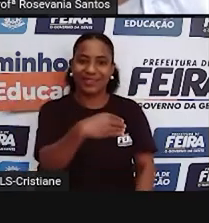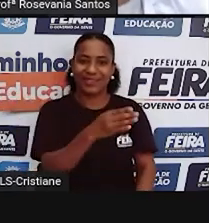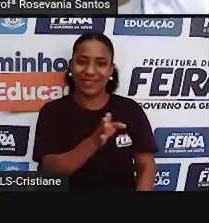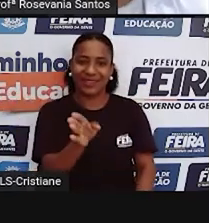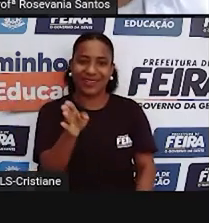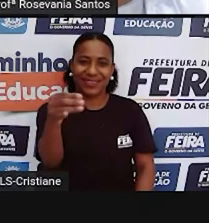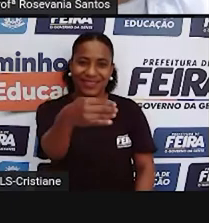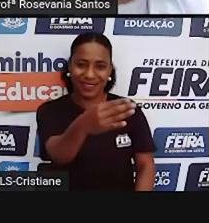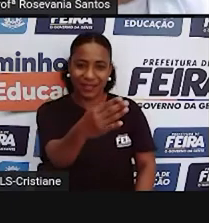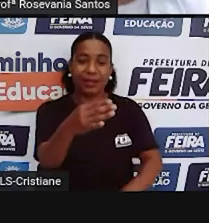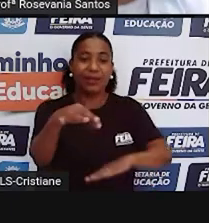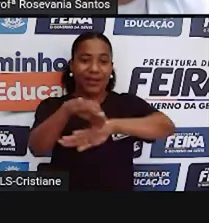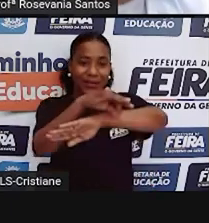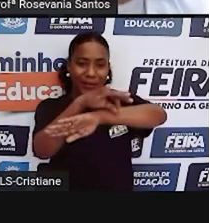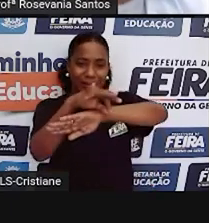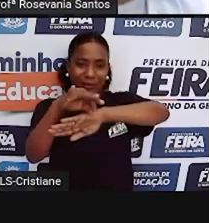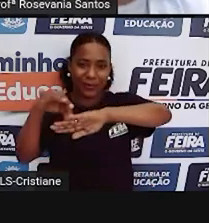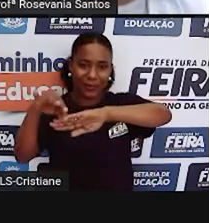de croquis.